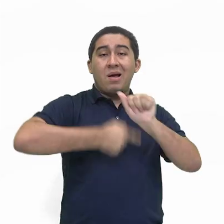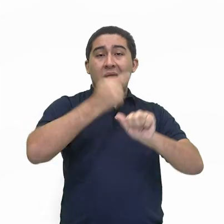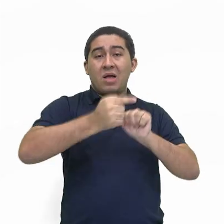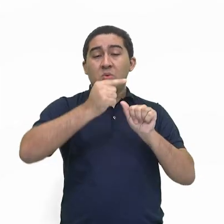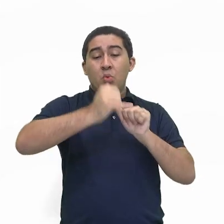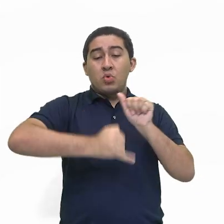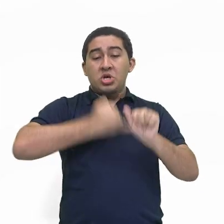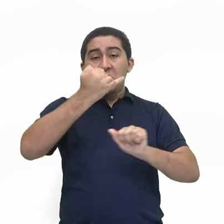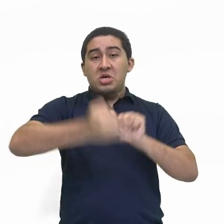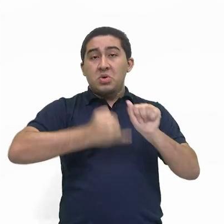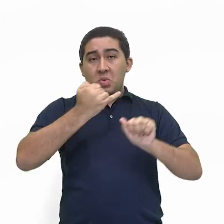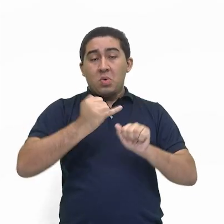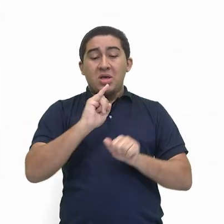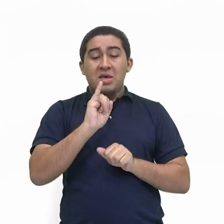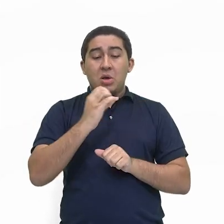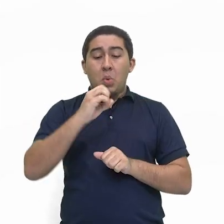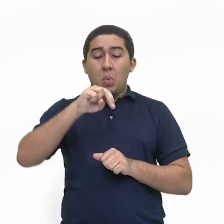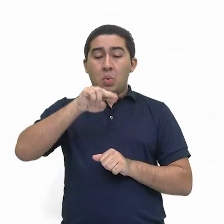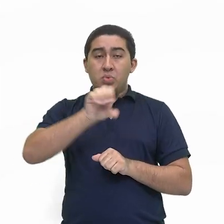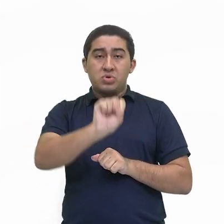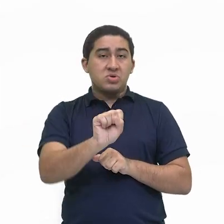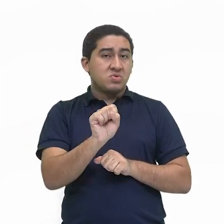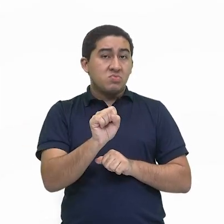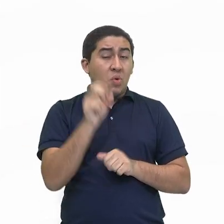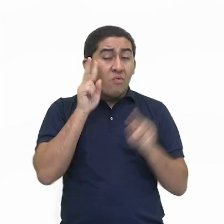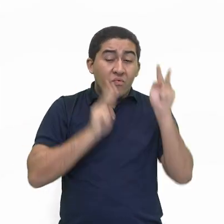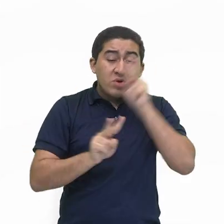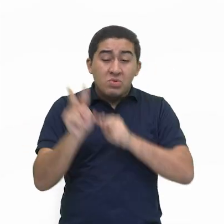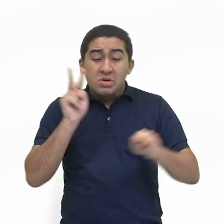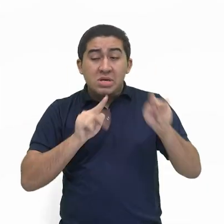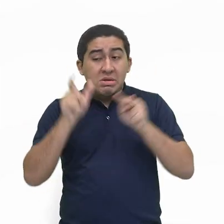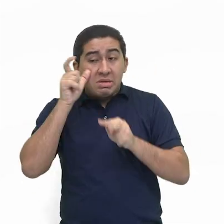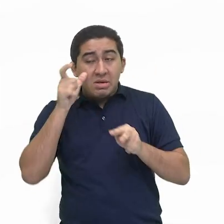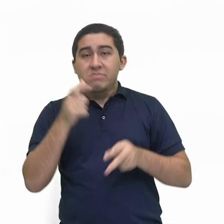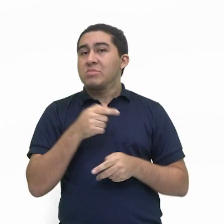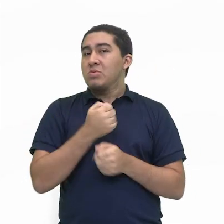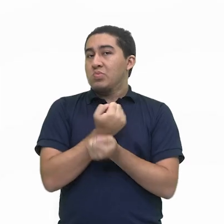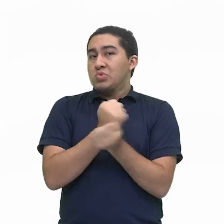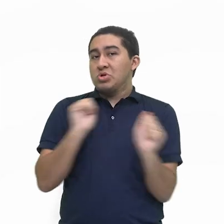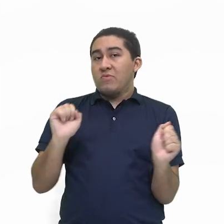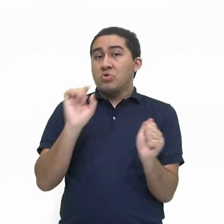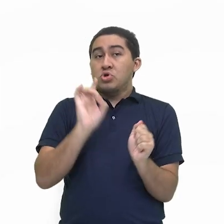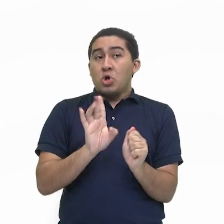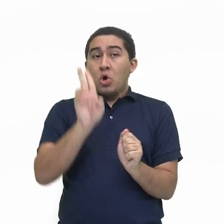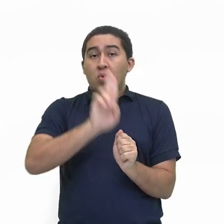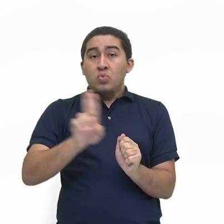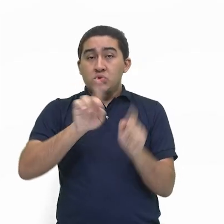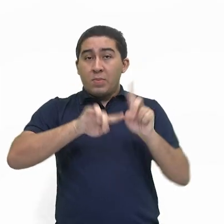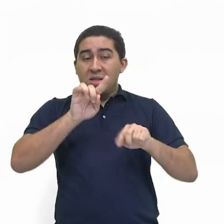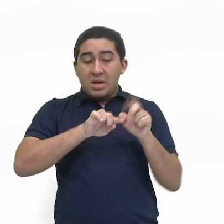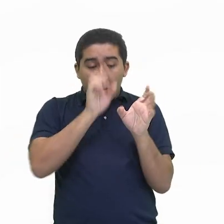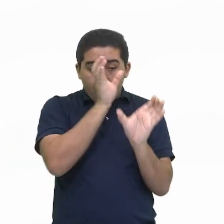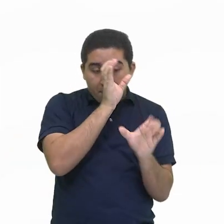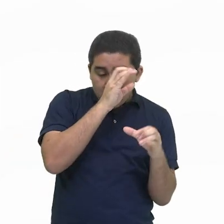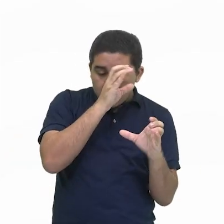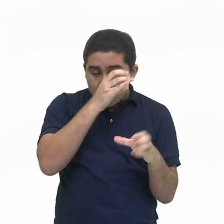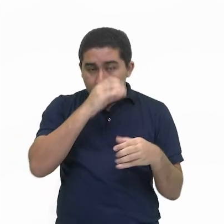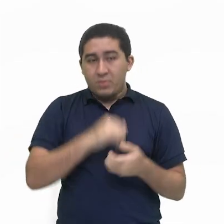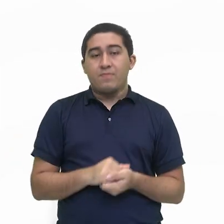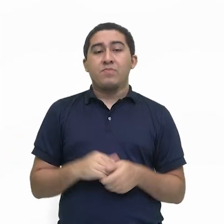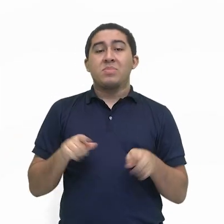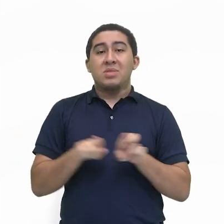íons, eu não consigo ver a olho nu, gente. É só com o uso do microscópio. E o